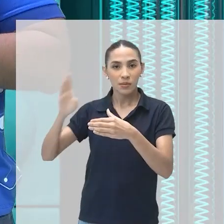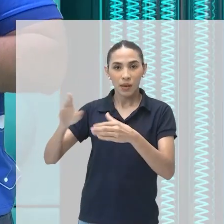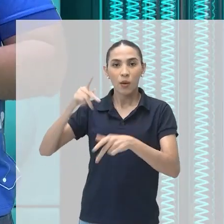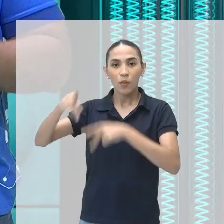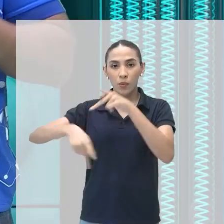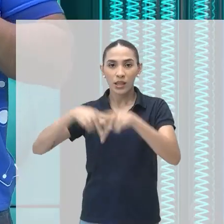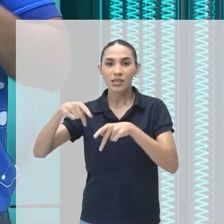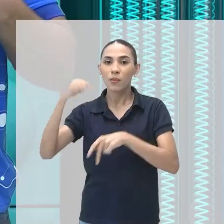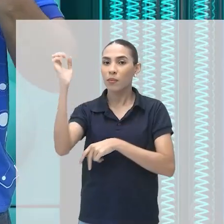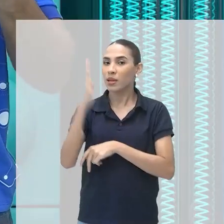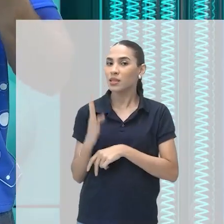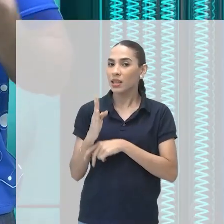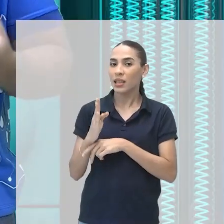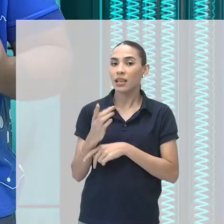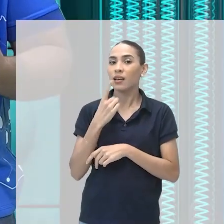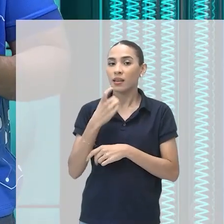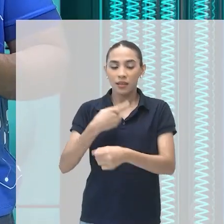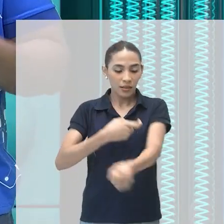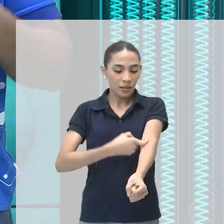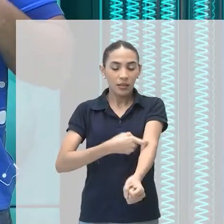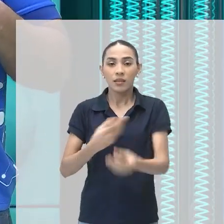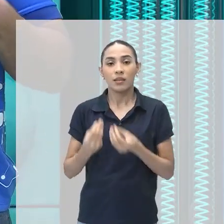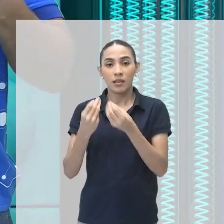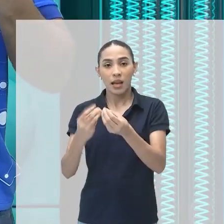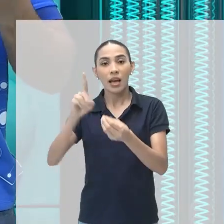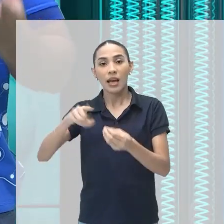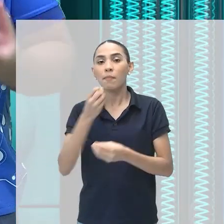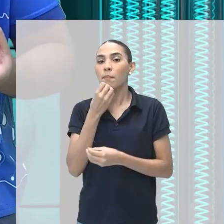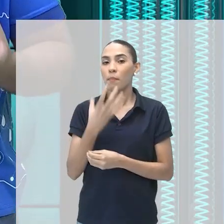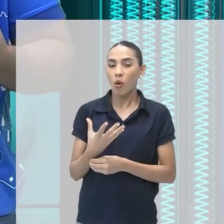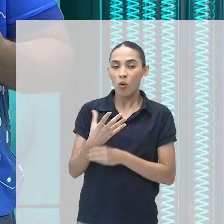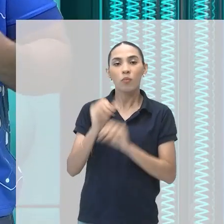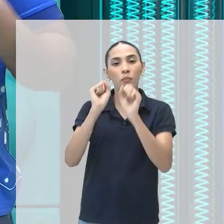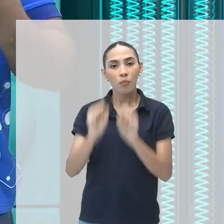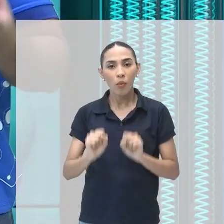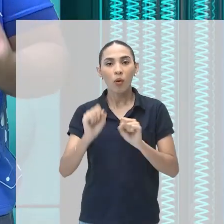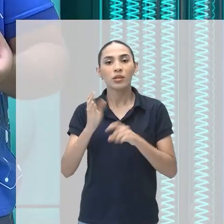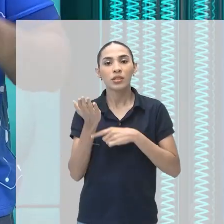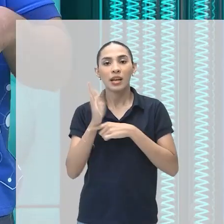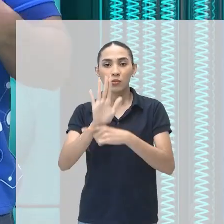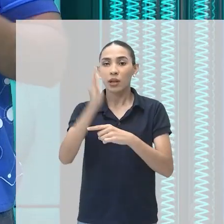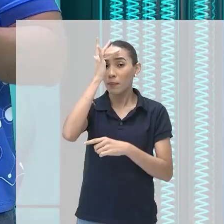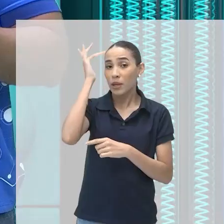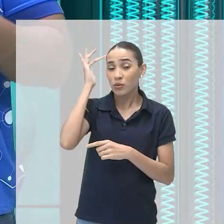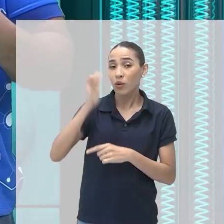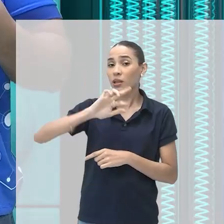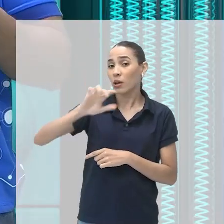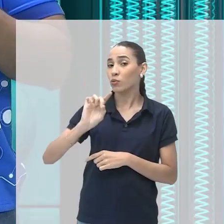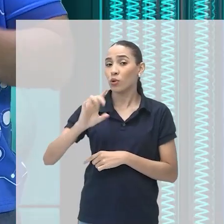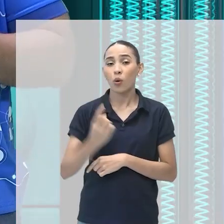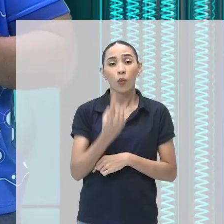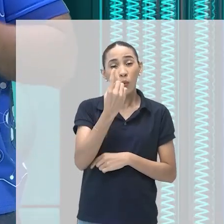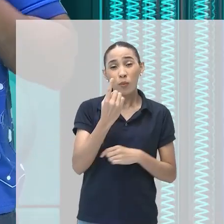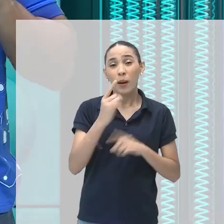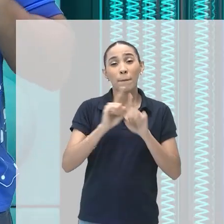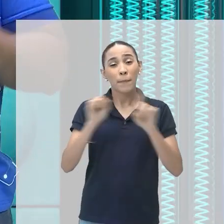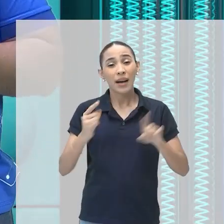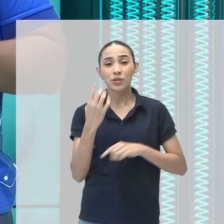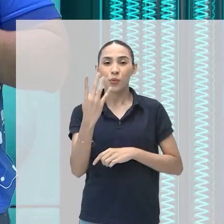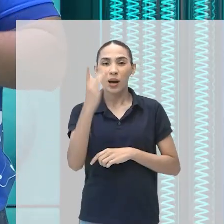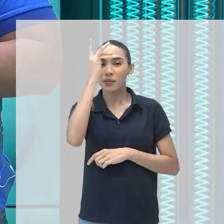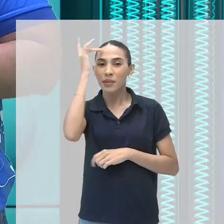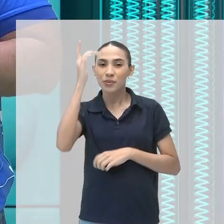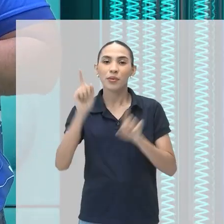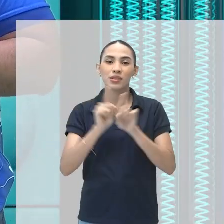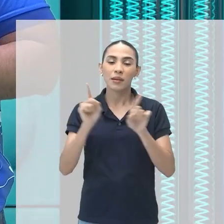população brasileira, de que doar sangue é bom, que doar sangue pode salvar vidas, não apenas uma, mas até 4, como foi